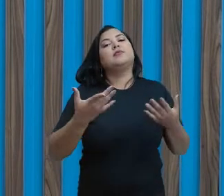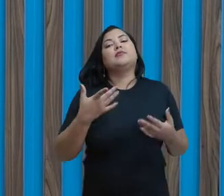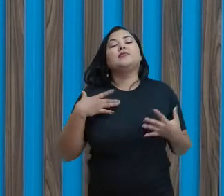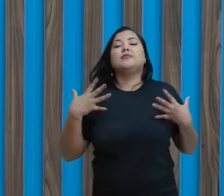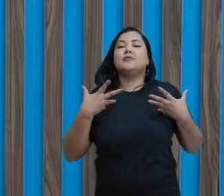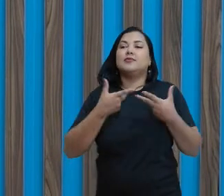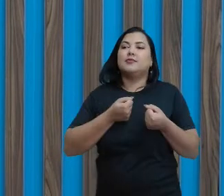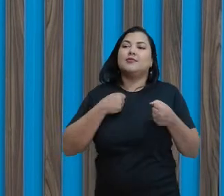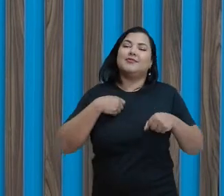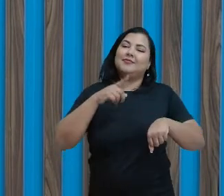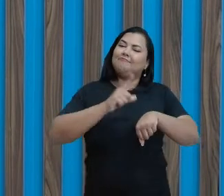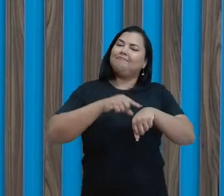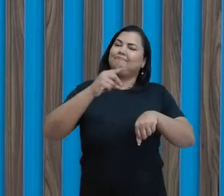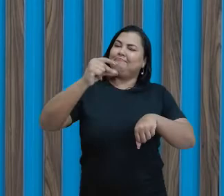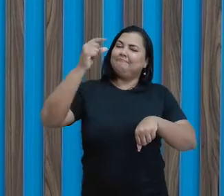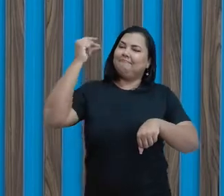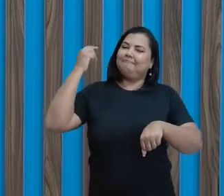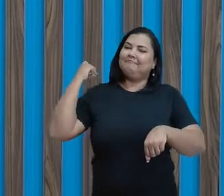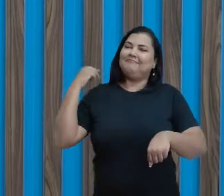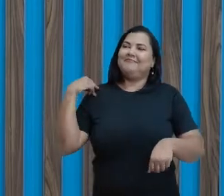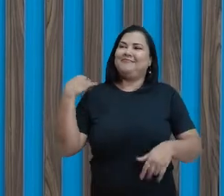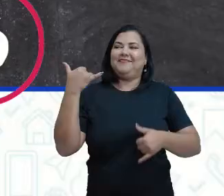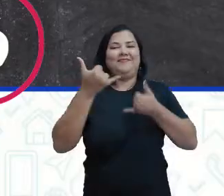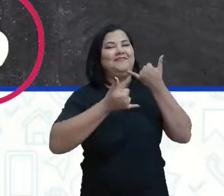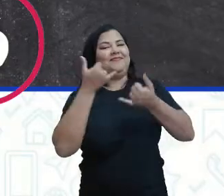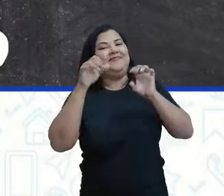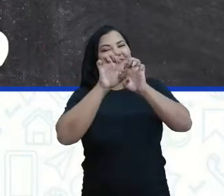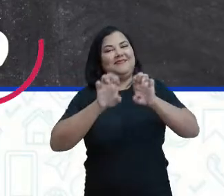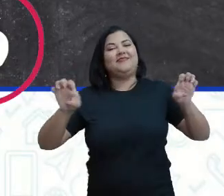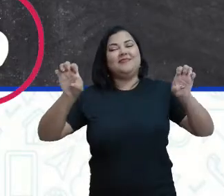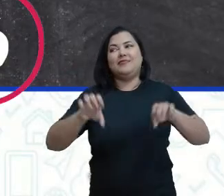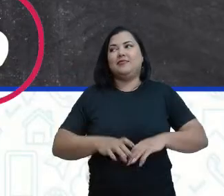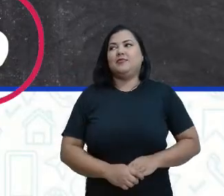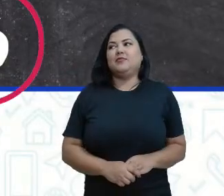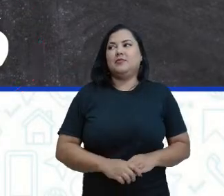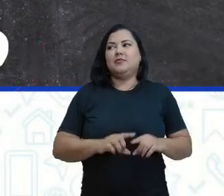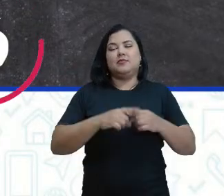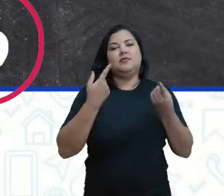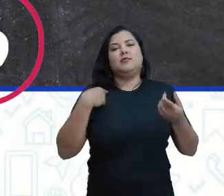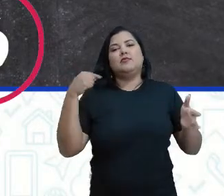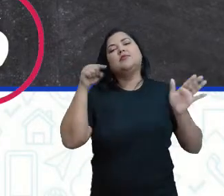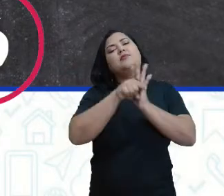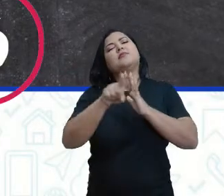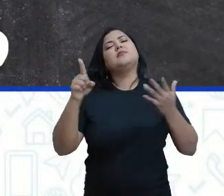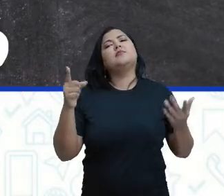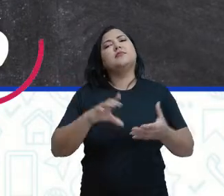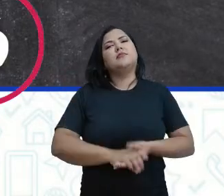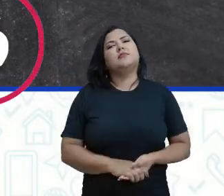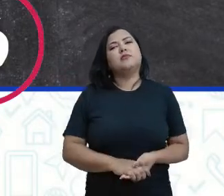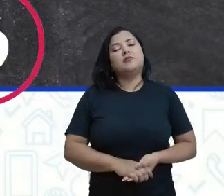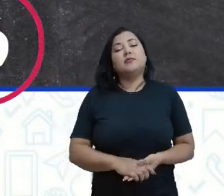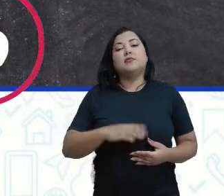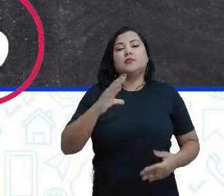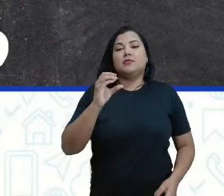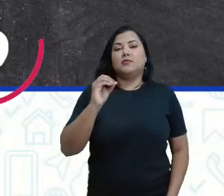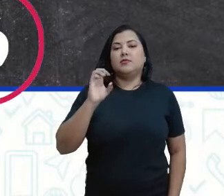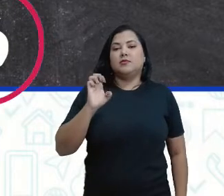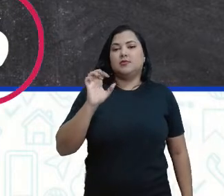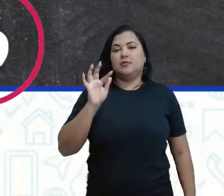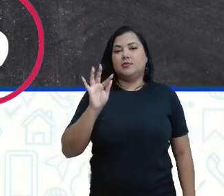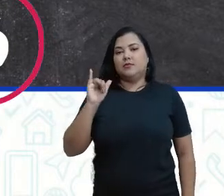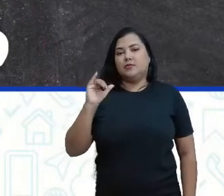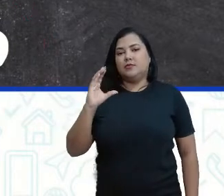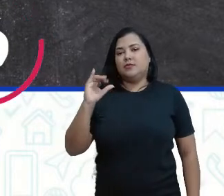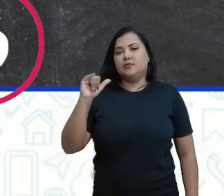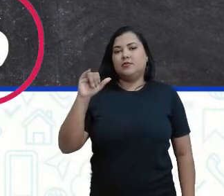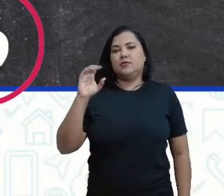Fazia um tempo que eu não brincava com a equação, né? Mas é uma pergunta, inclusive. Esse coeficiente ABC,